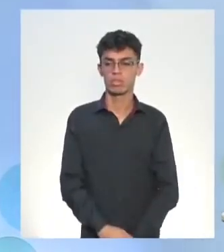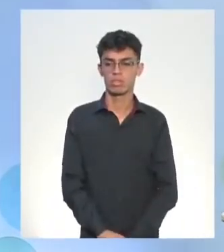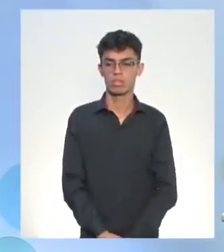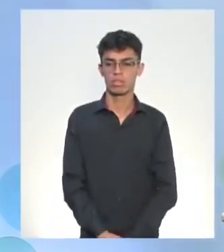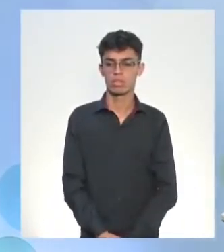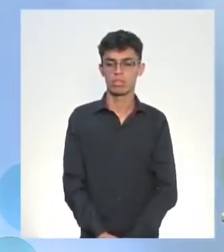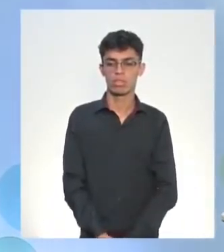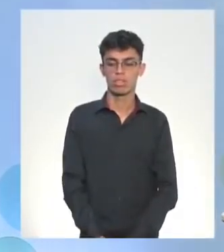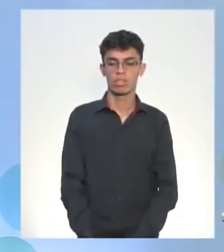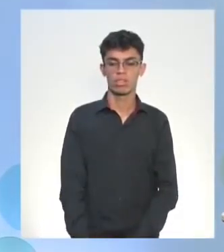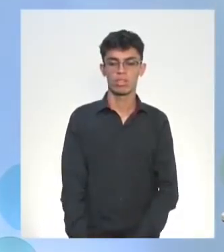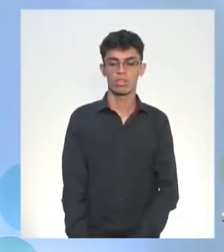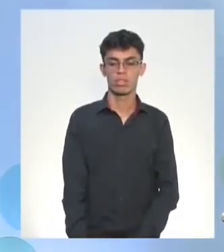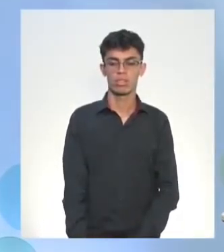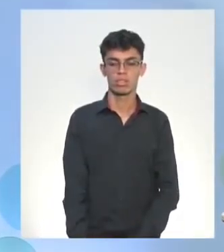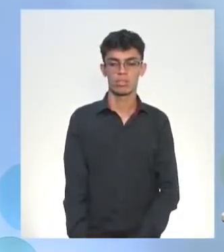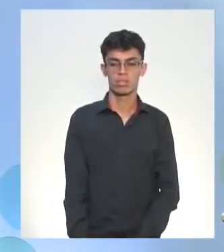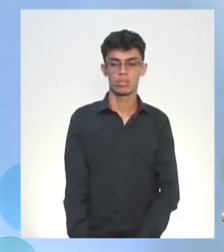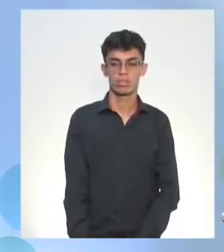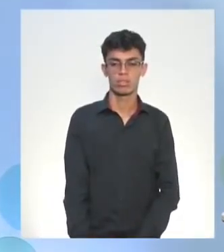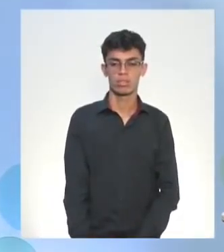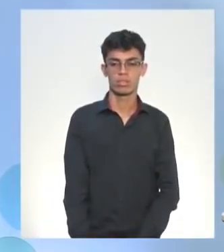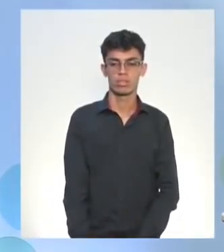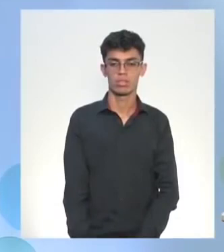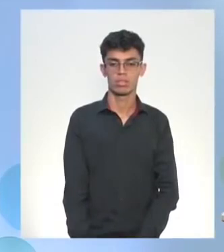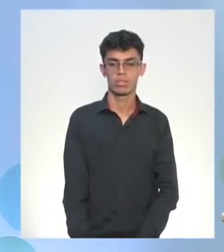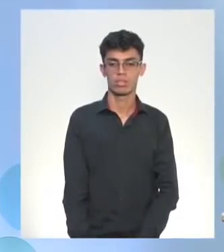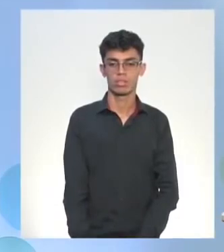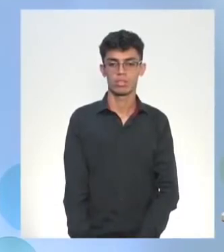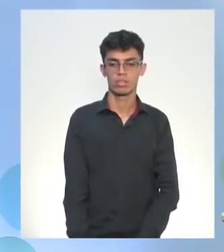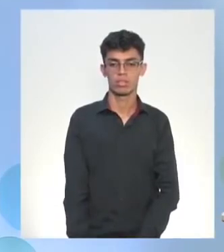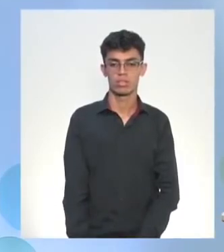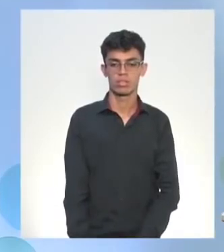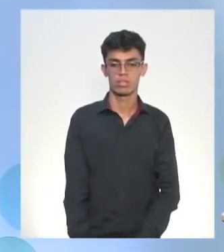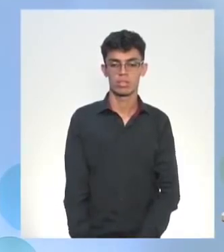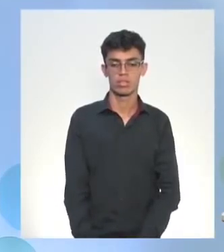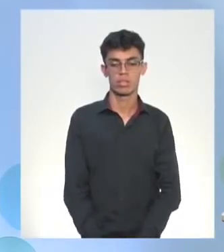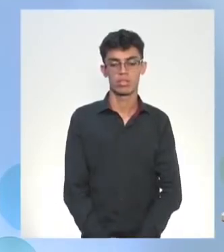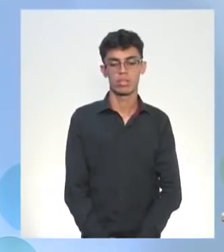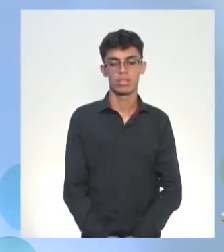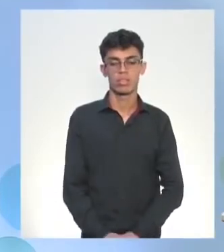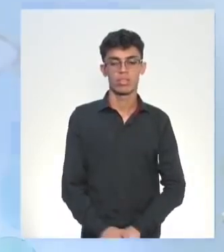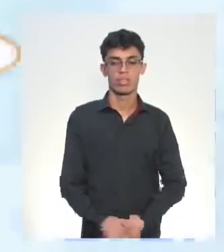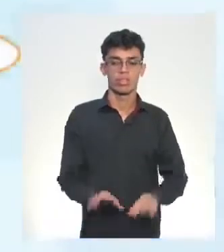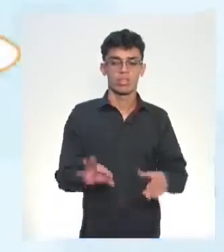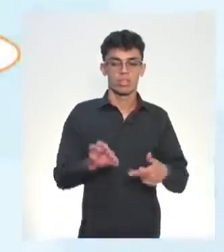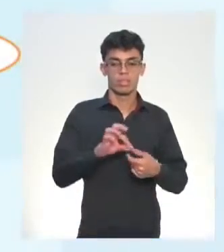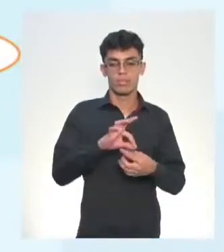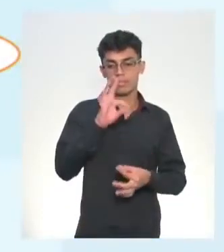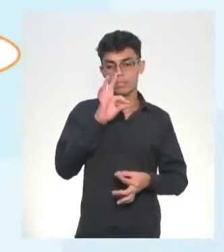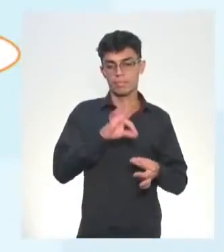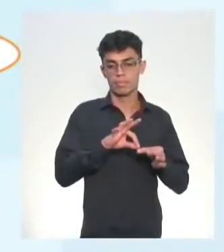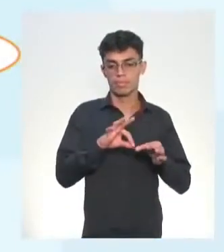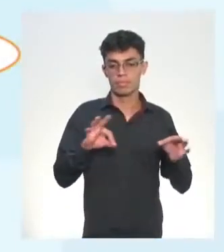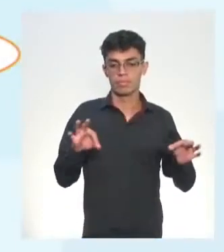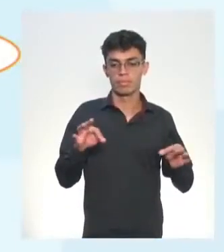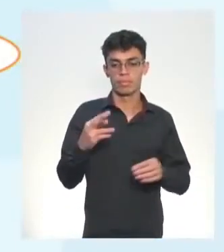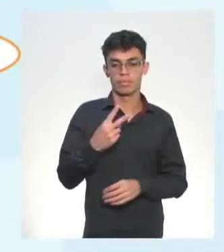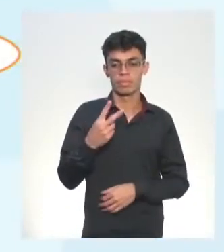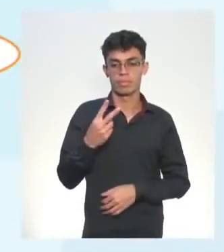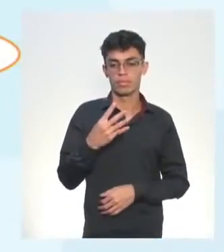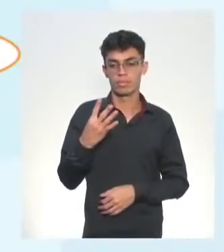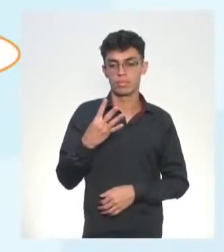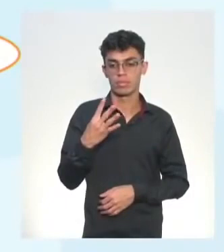mais energia aí. E se esse lado, por exemplo, ele fosse aumentado aí, né? Para 24 um lado e